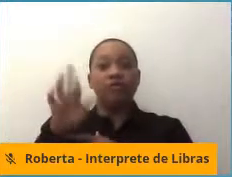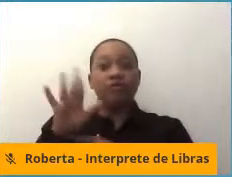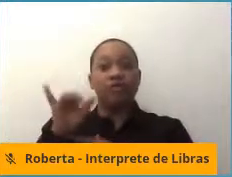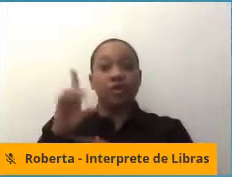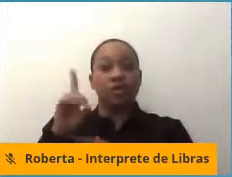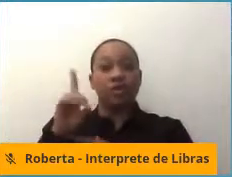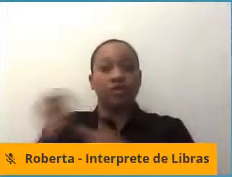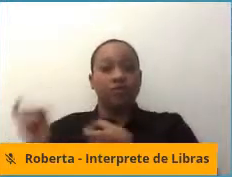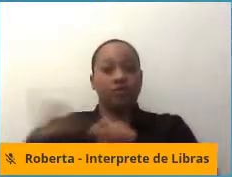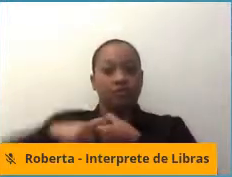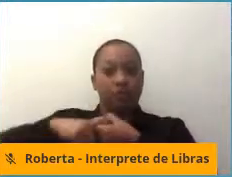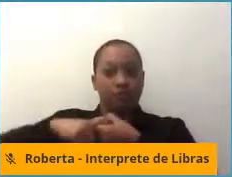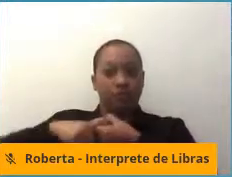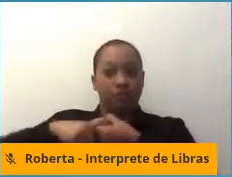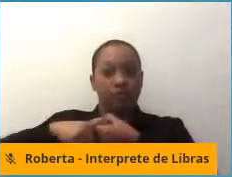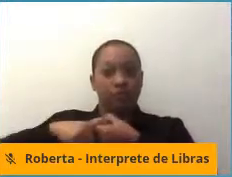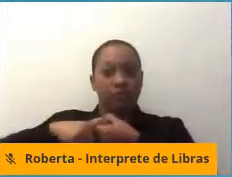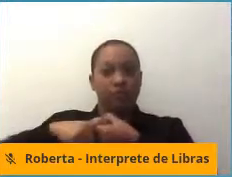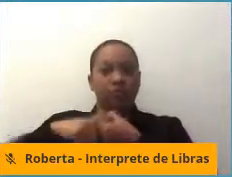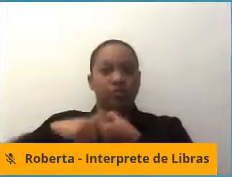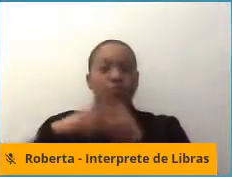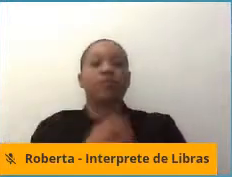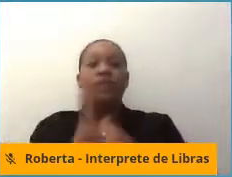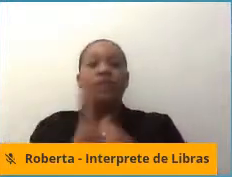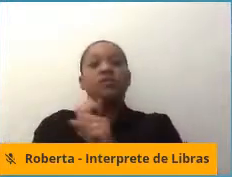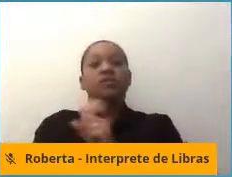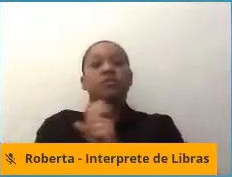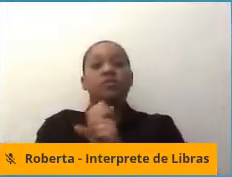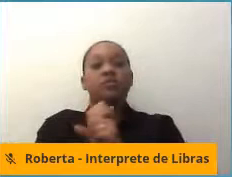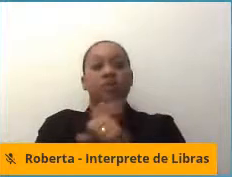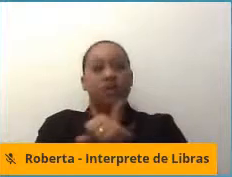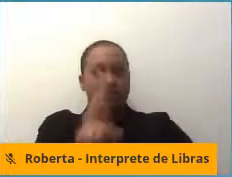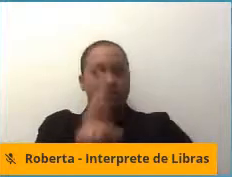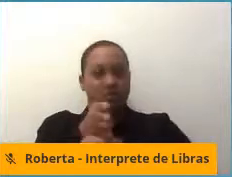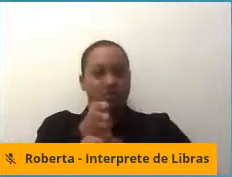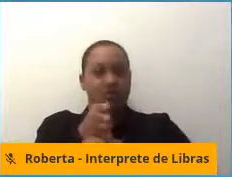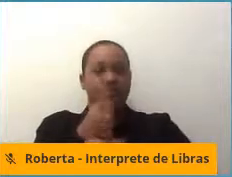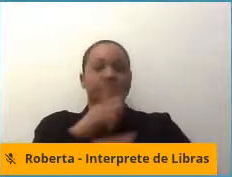entre. Ele está com problema realmente no microfone.